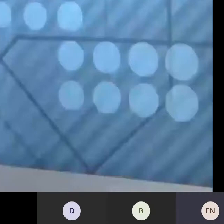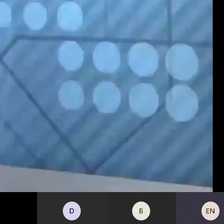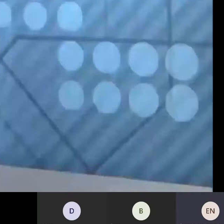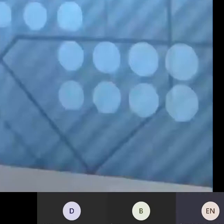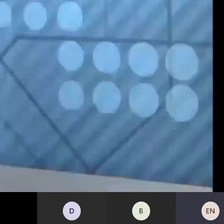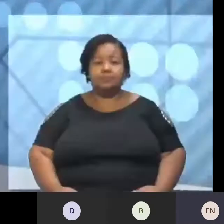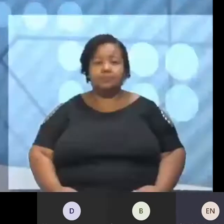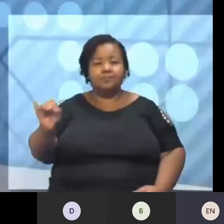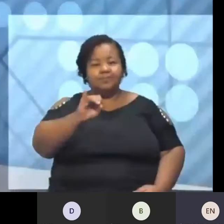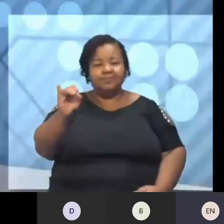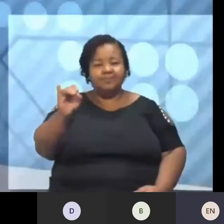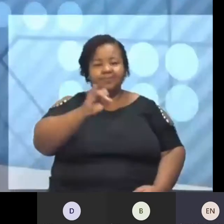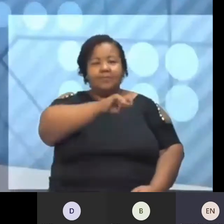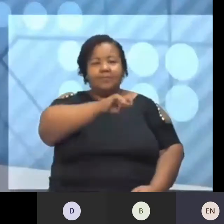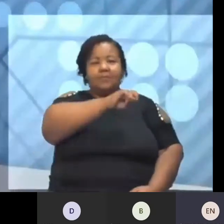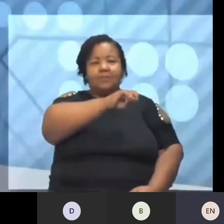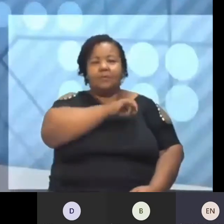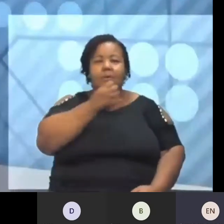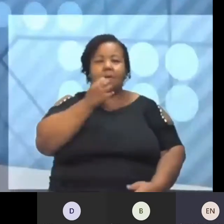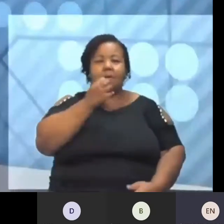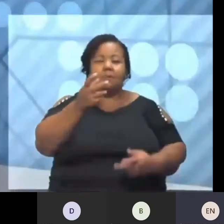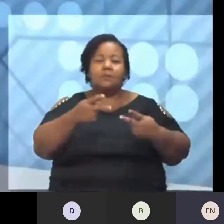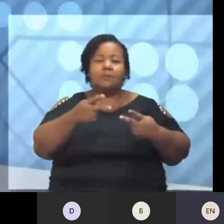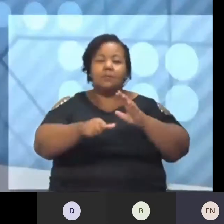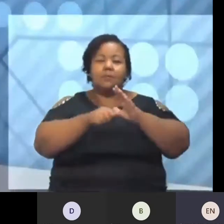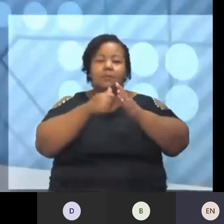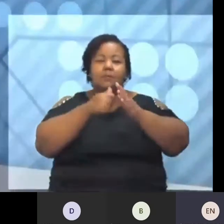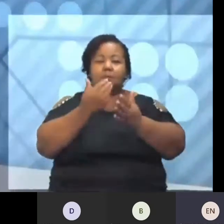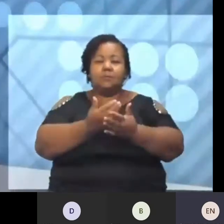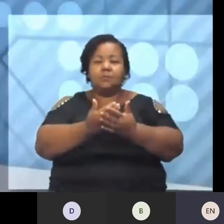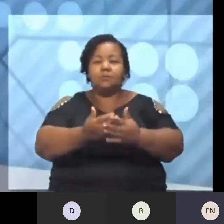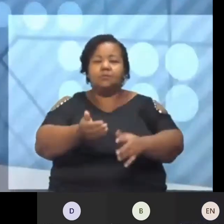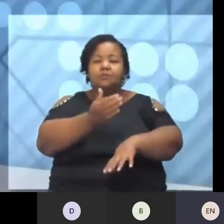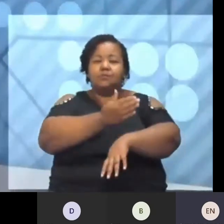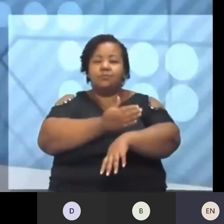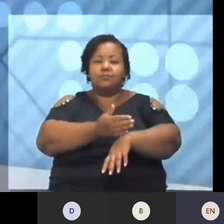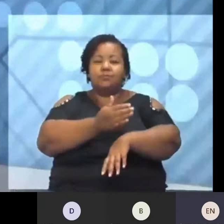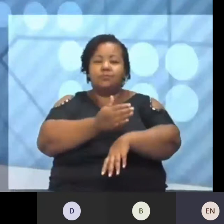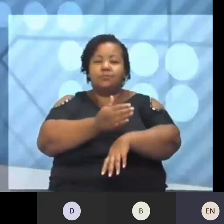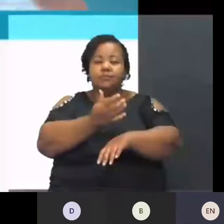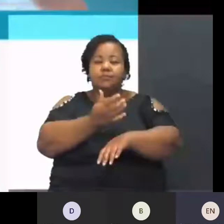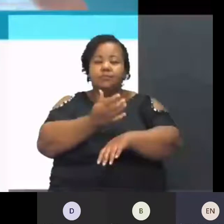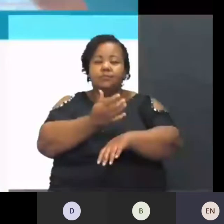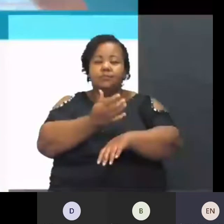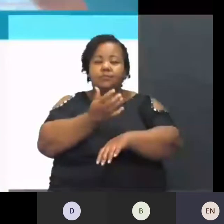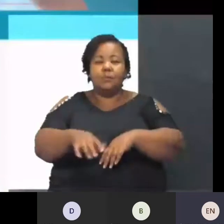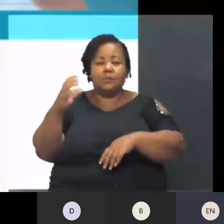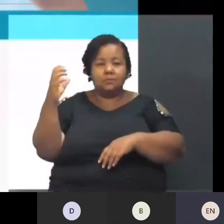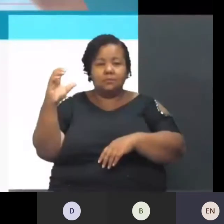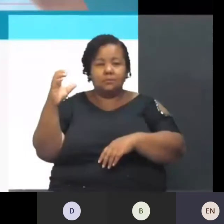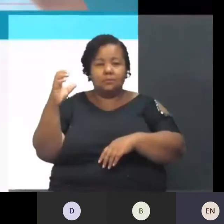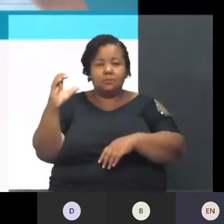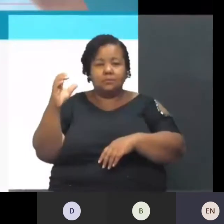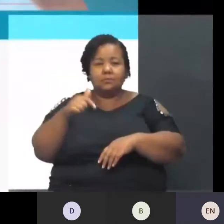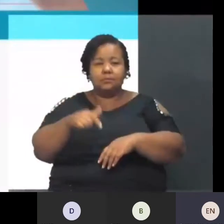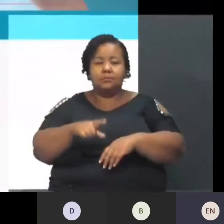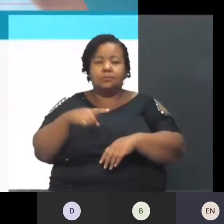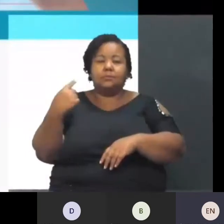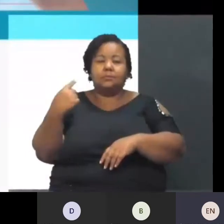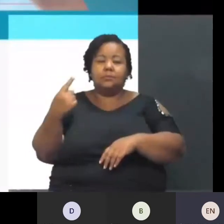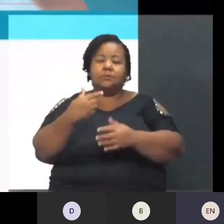Olá, aluno! Seja bem-vindo à sua primeira aula prática da disciplina de Ciências Morfofuncionais dos Sistemas